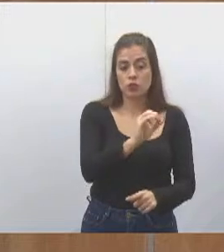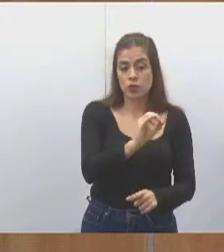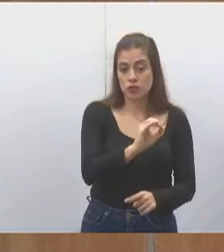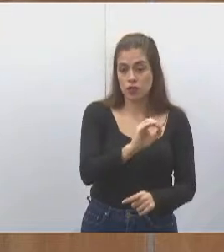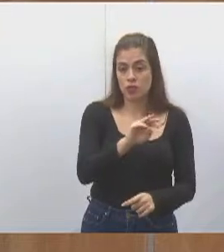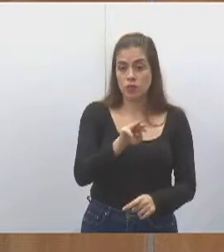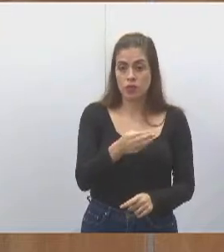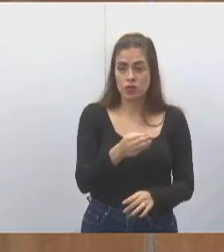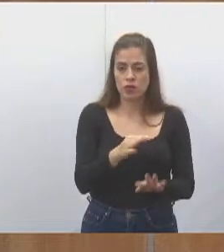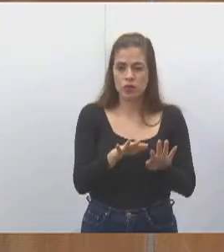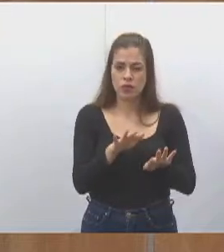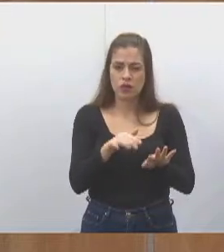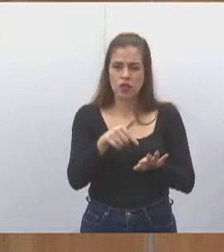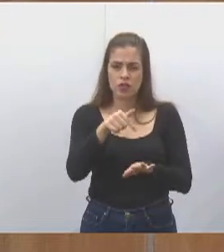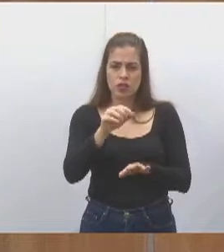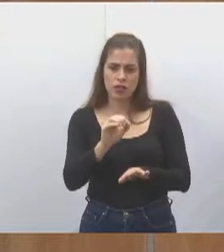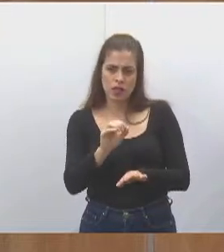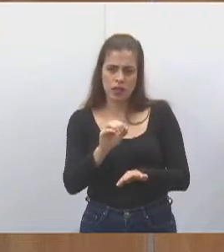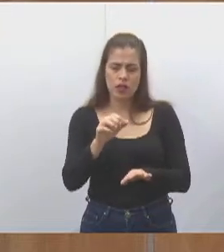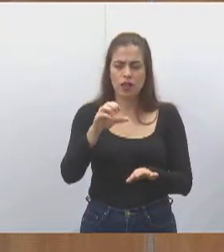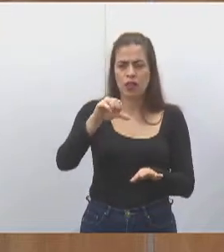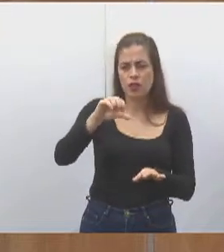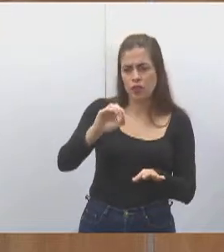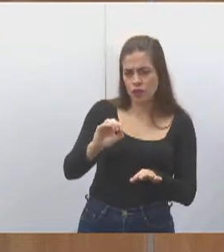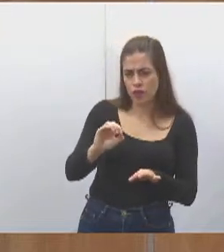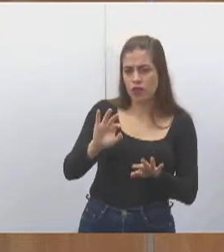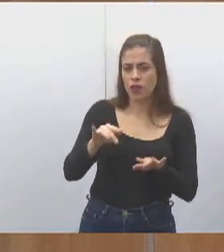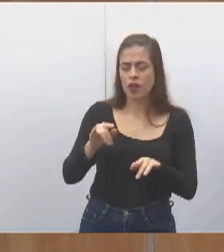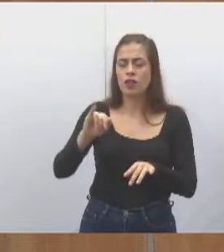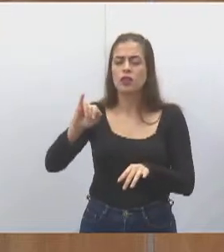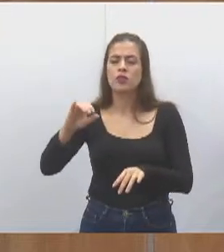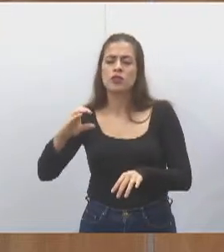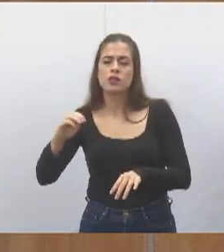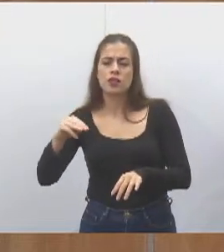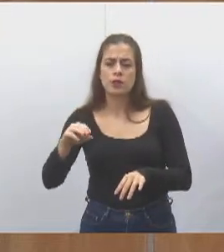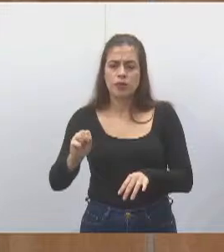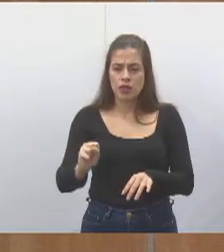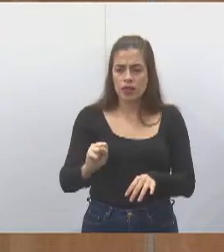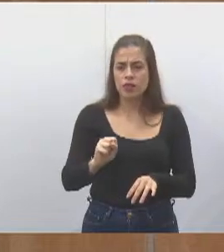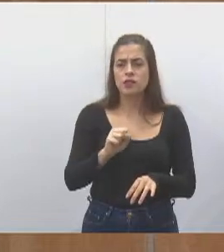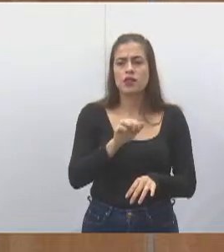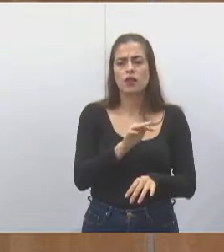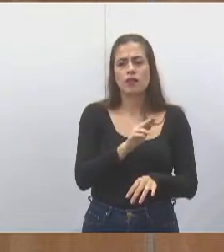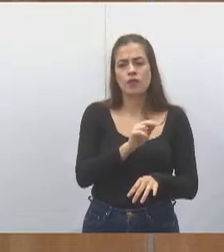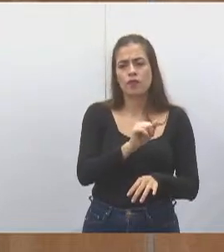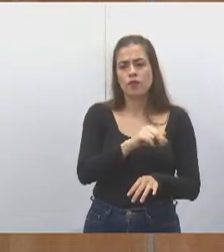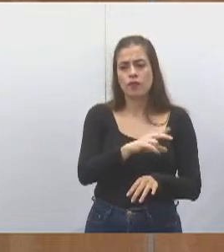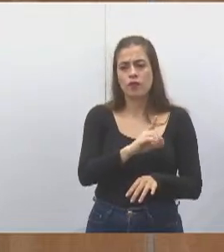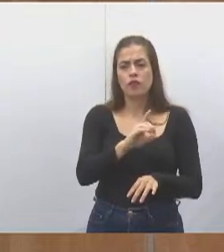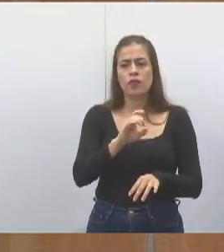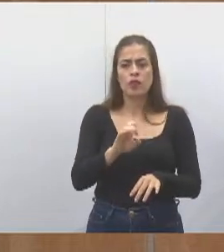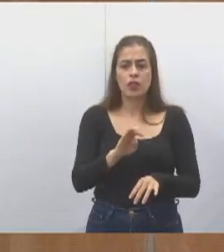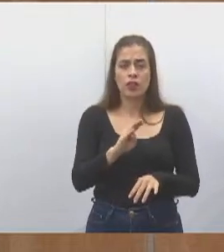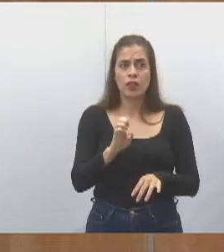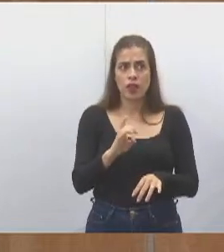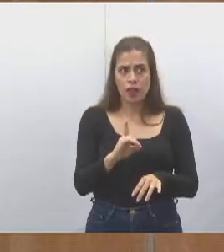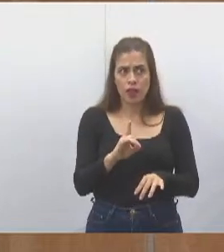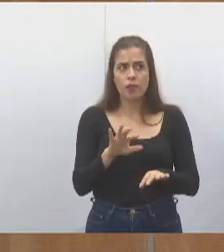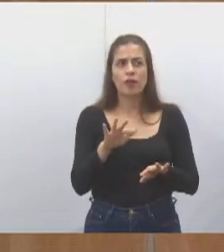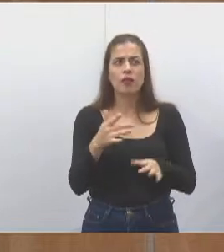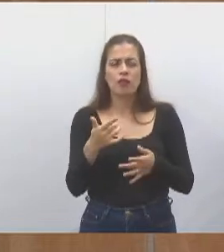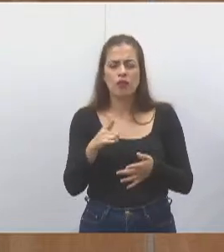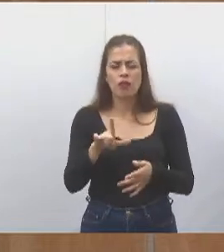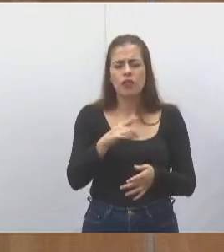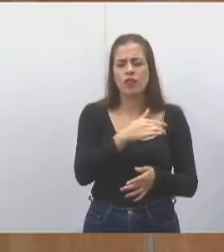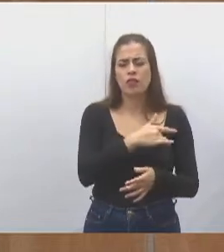de 70 a 90 é dos repasses do ICMS e do Fundeb, alguns repasses da saúde também, mas a maioria também